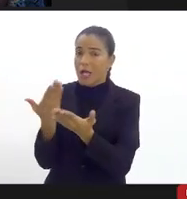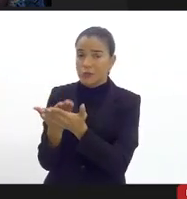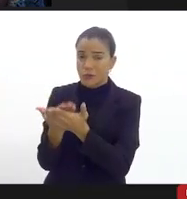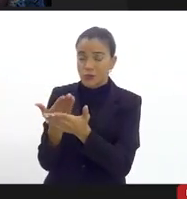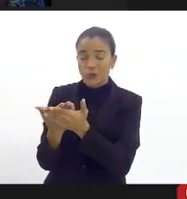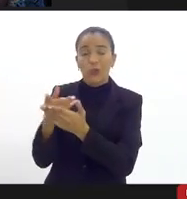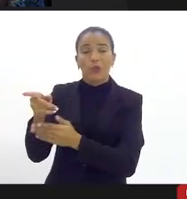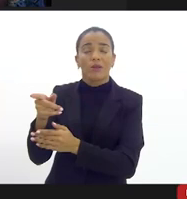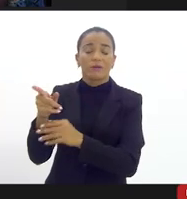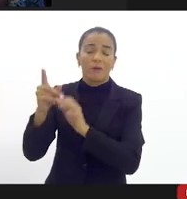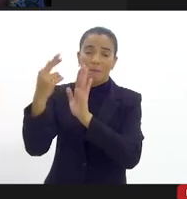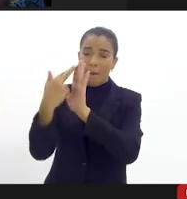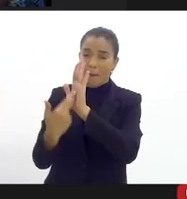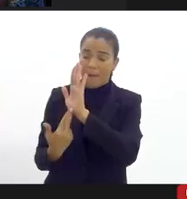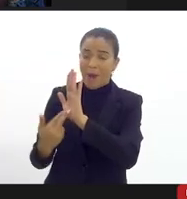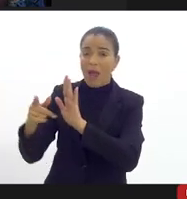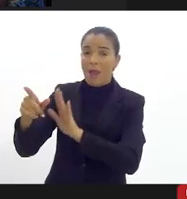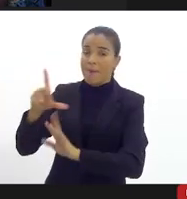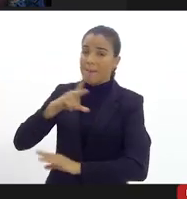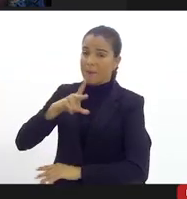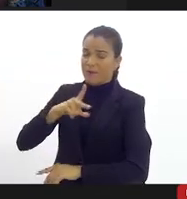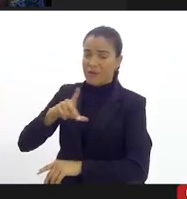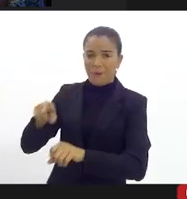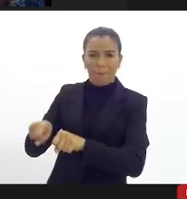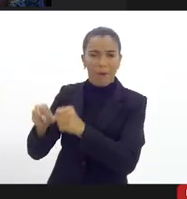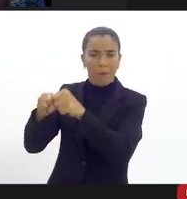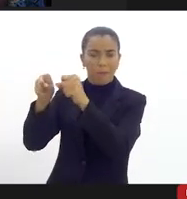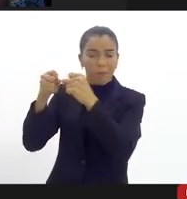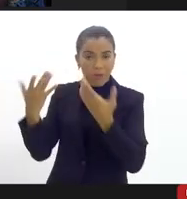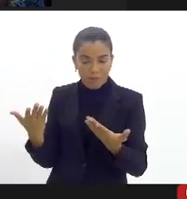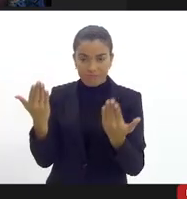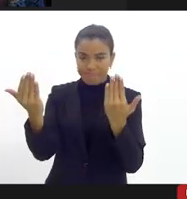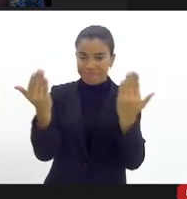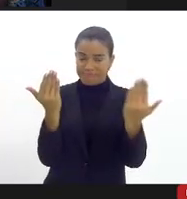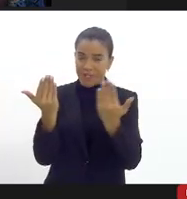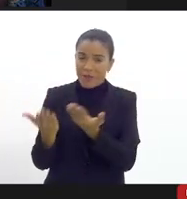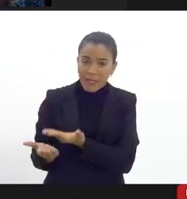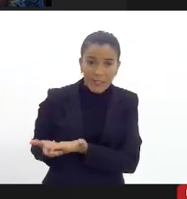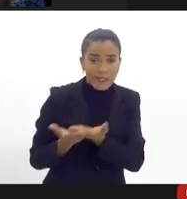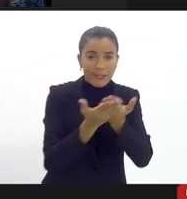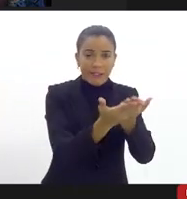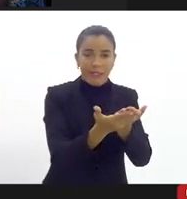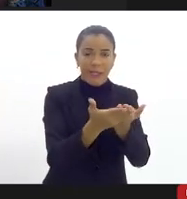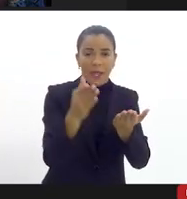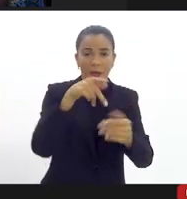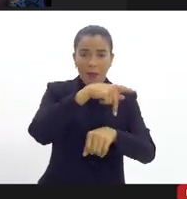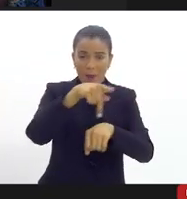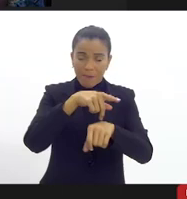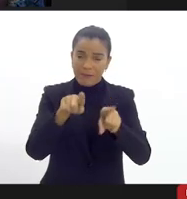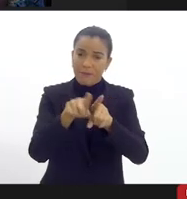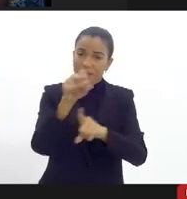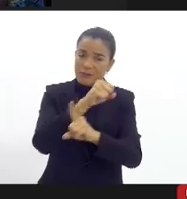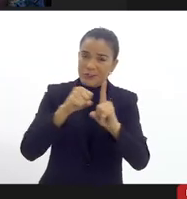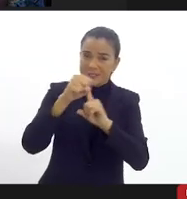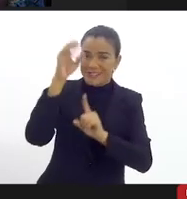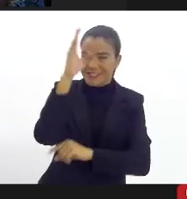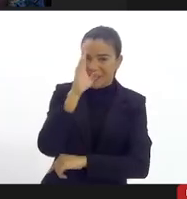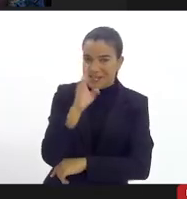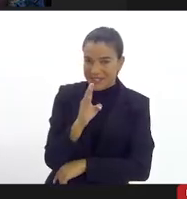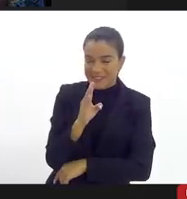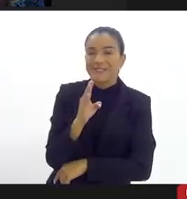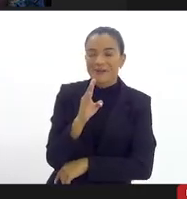desregulamentada e portanto ao final desse processo nós queremos entregar ao país e a sociedade brasileira